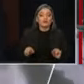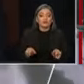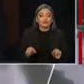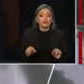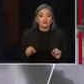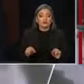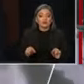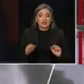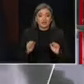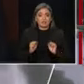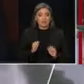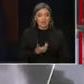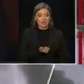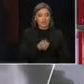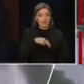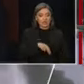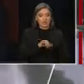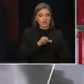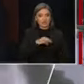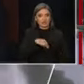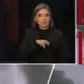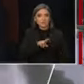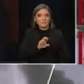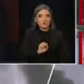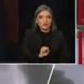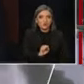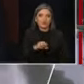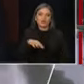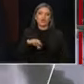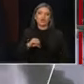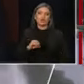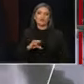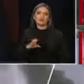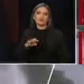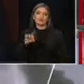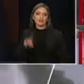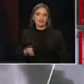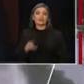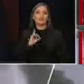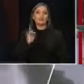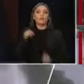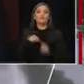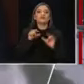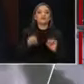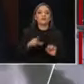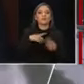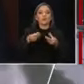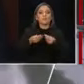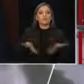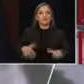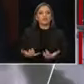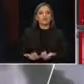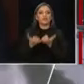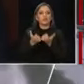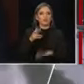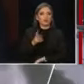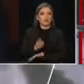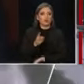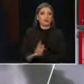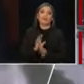animus nocente, o propósito de causar um prejuízo patrimonial. Nesses casos,